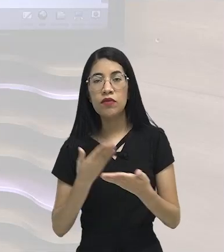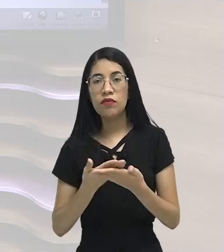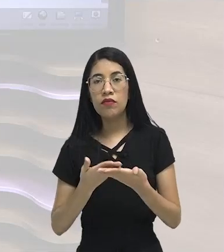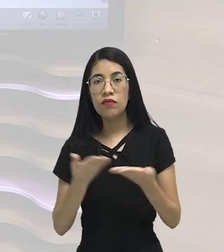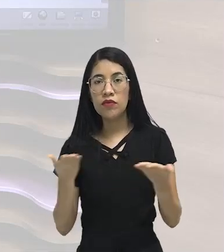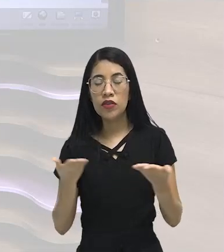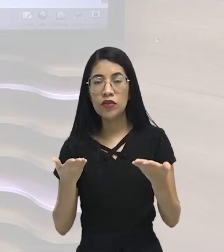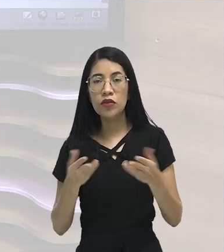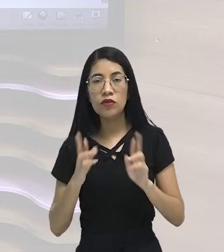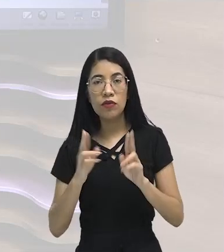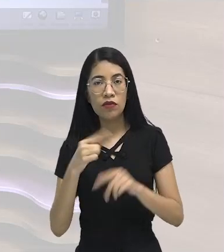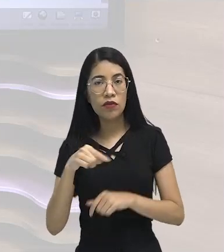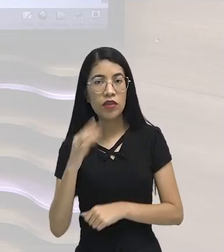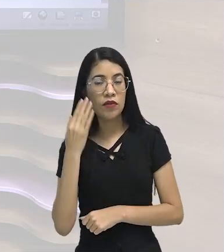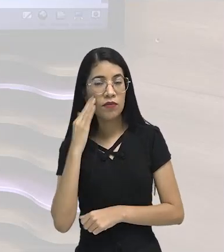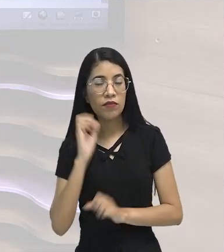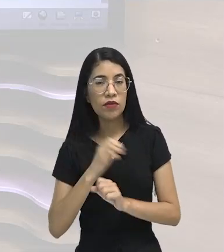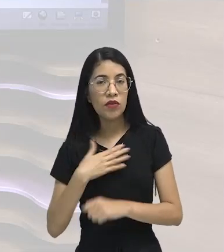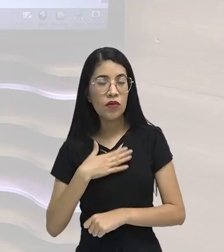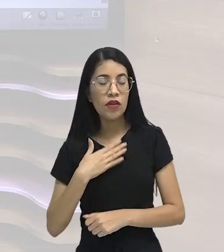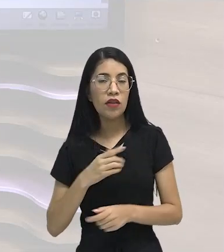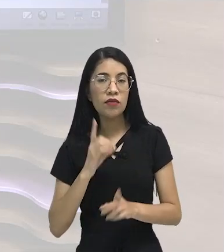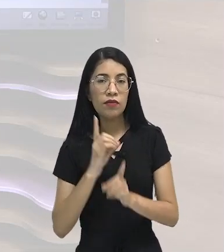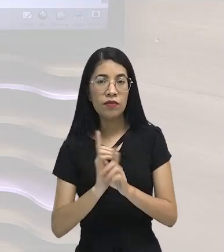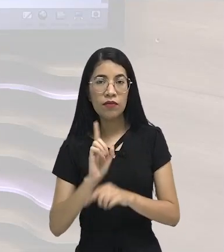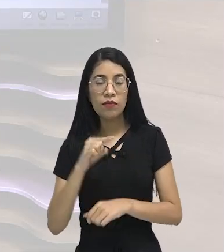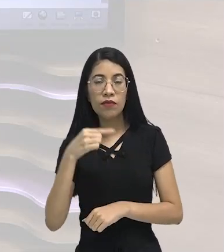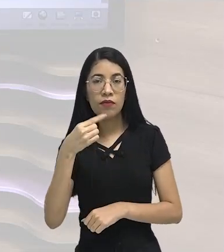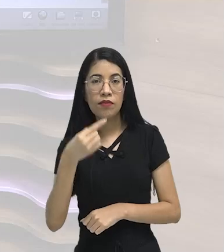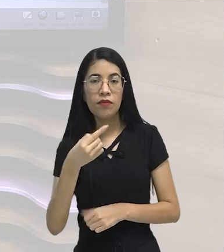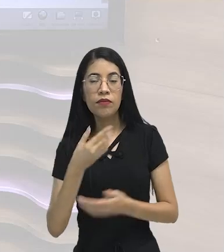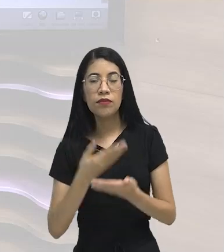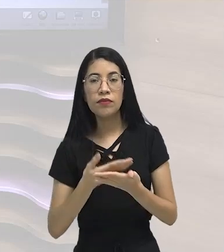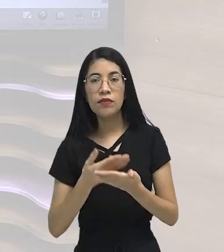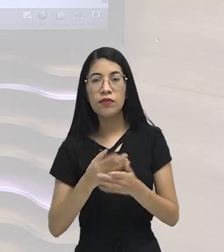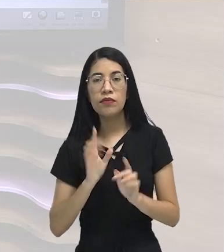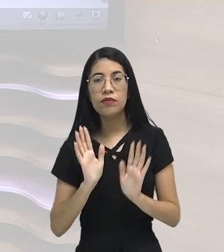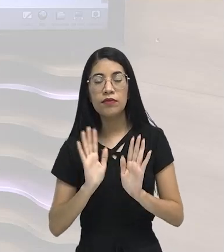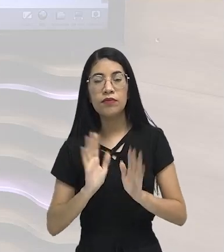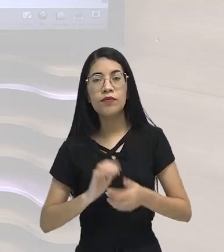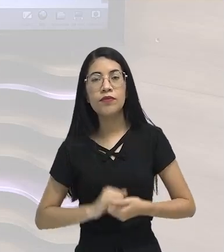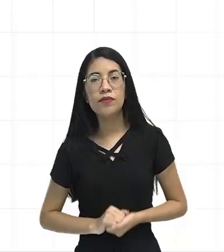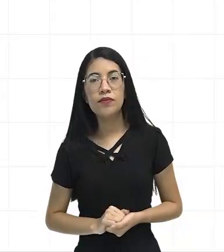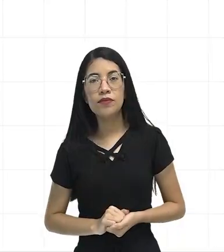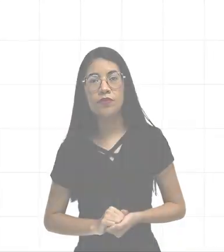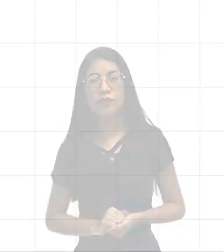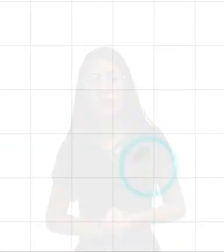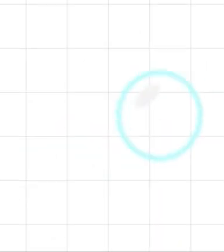daí foi a nossa aula. Espero que vocês tenham gostado. A gente se encontra aqui numa próxima oportunidade. Até lá!